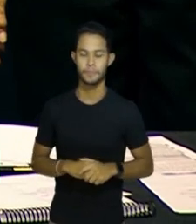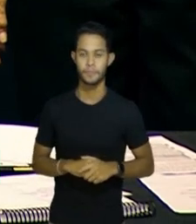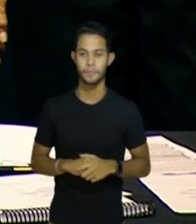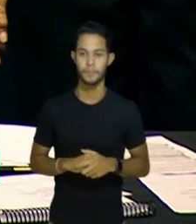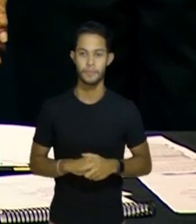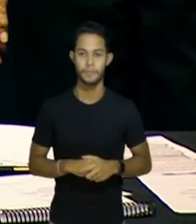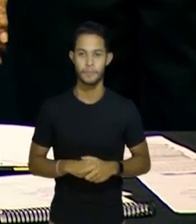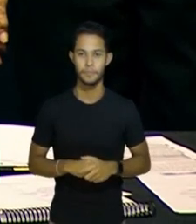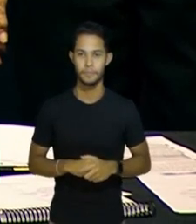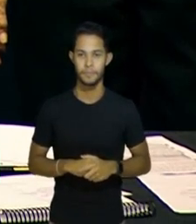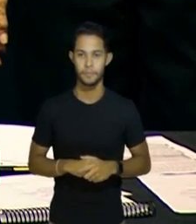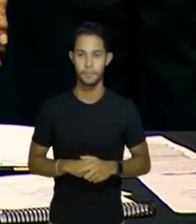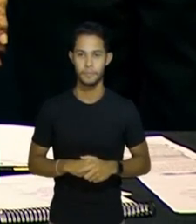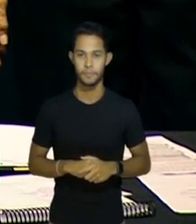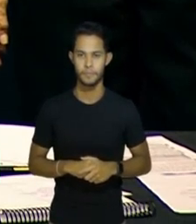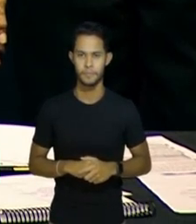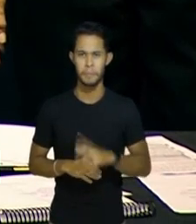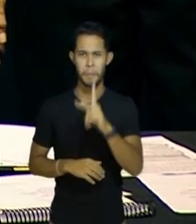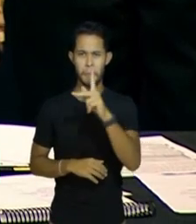PLC